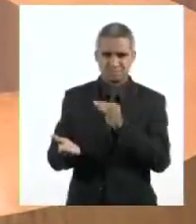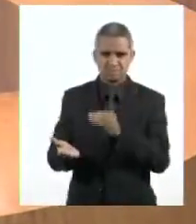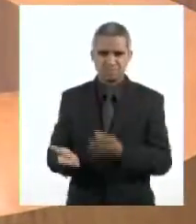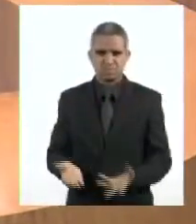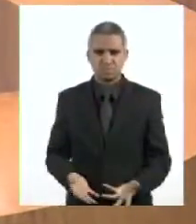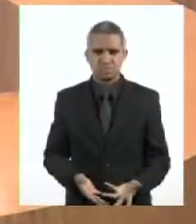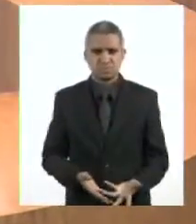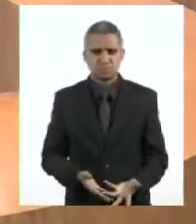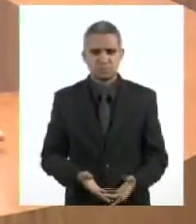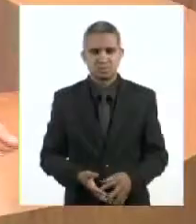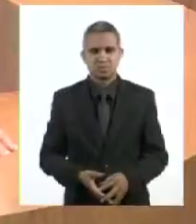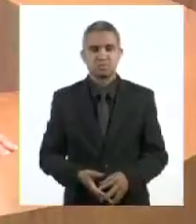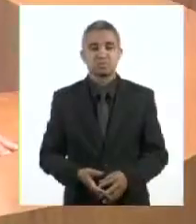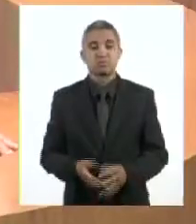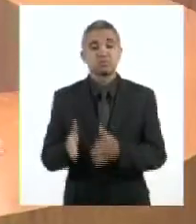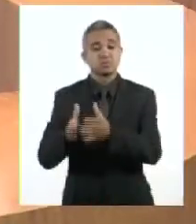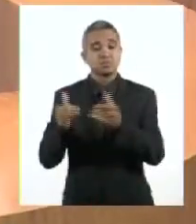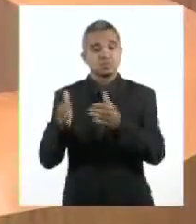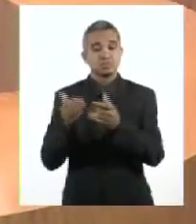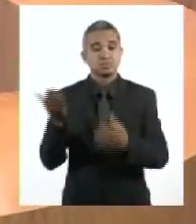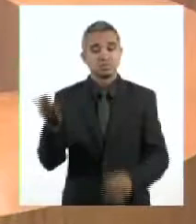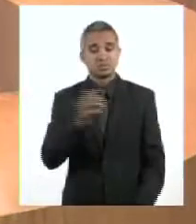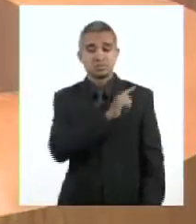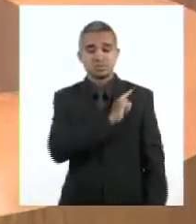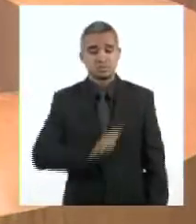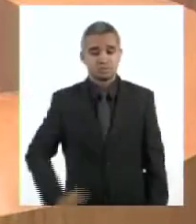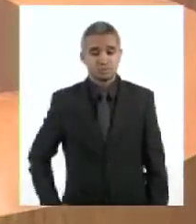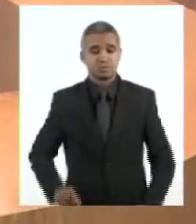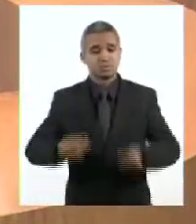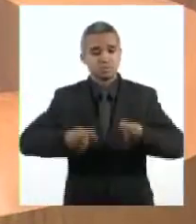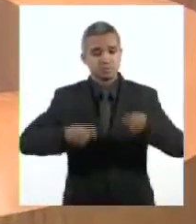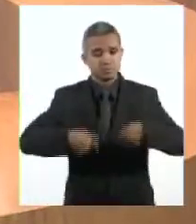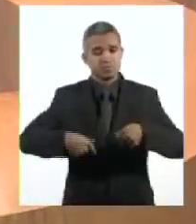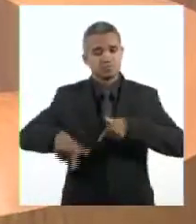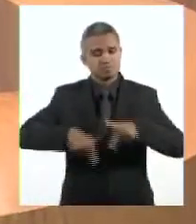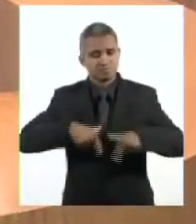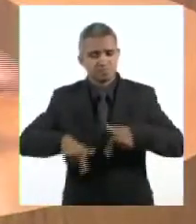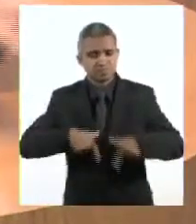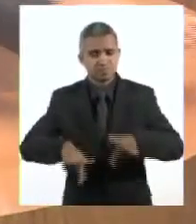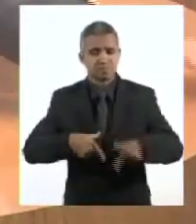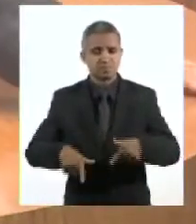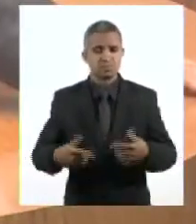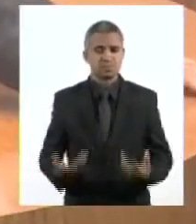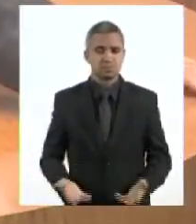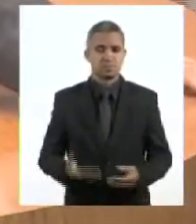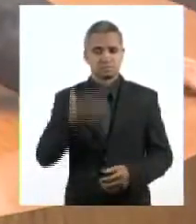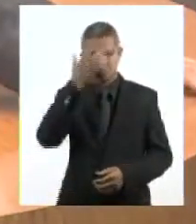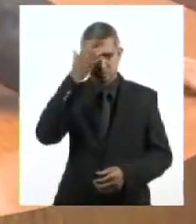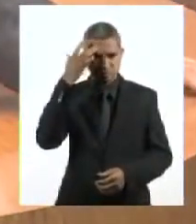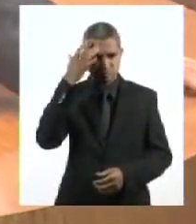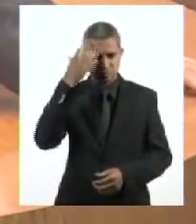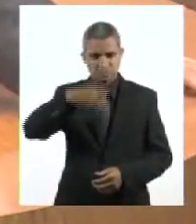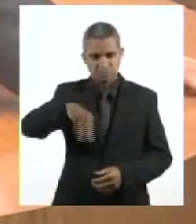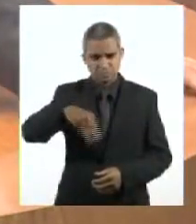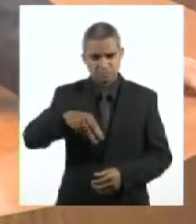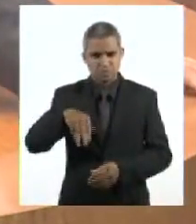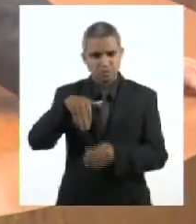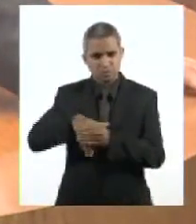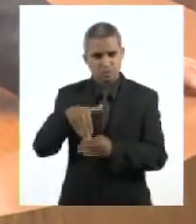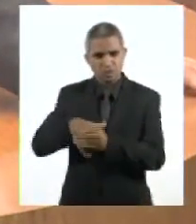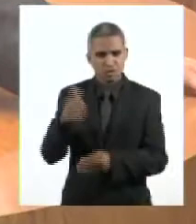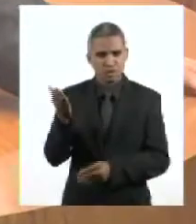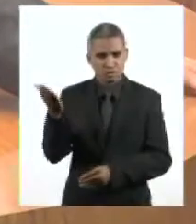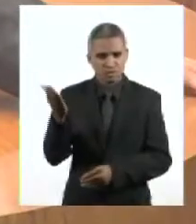O que nós queremos do governador é que ele trabalhe, que realmente essa esperança que todos os maranhenses depositaram nas